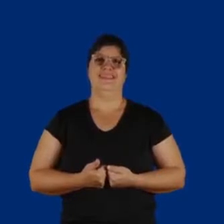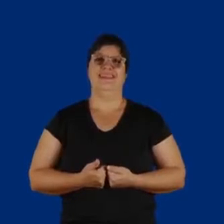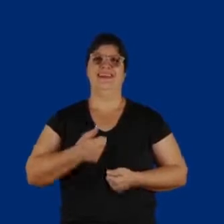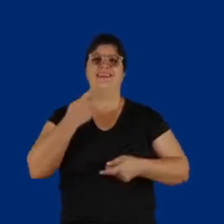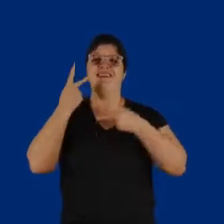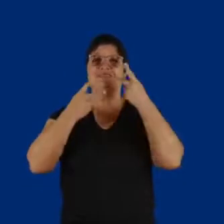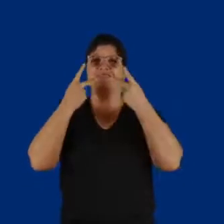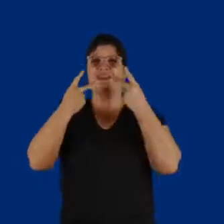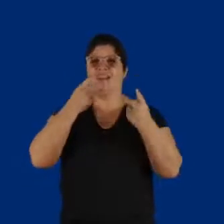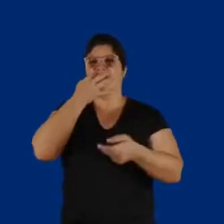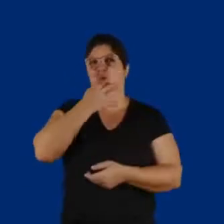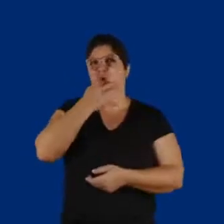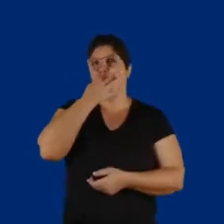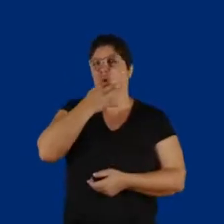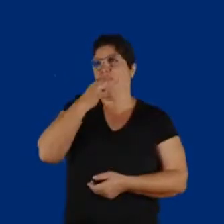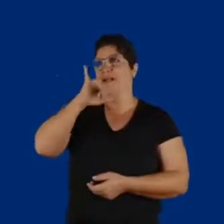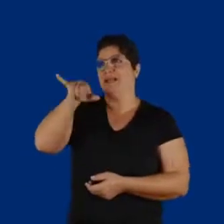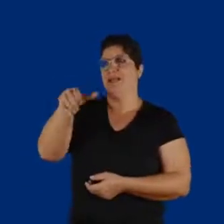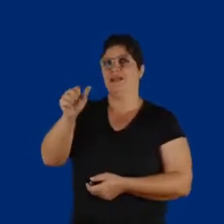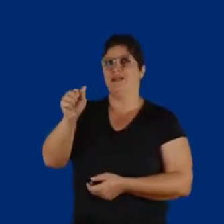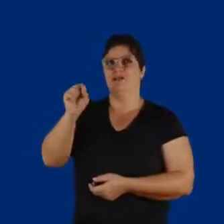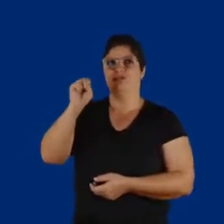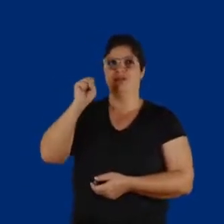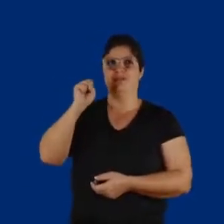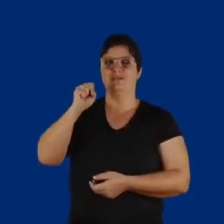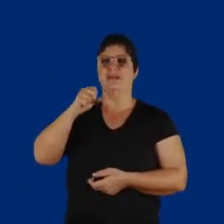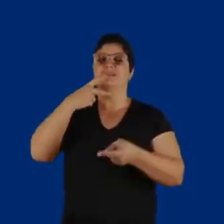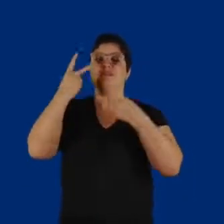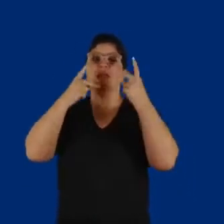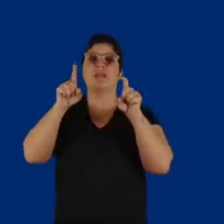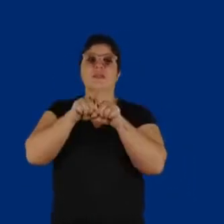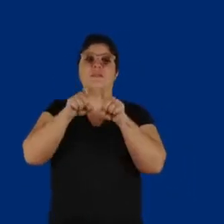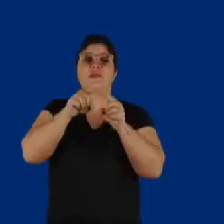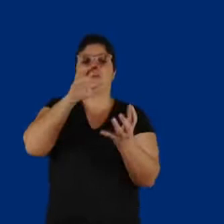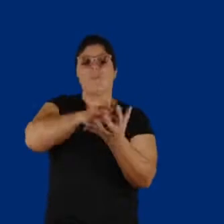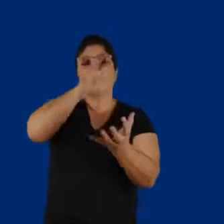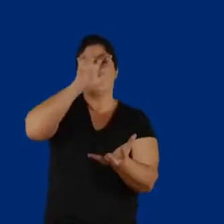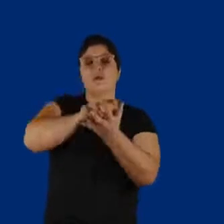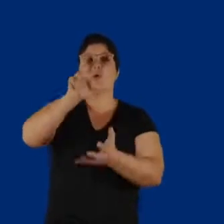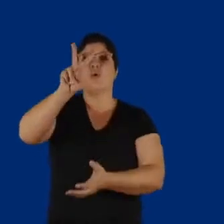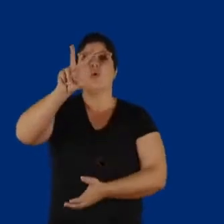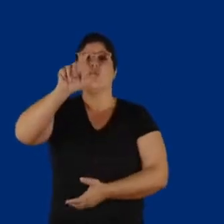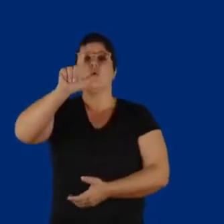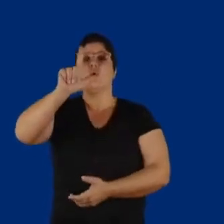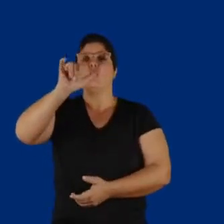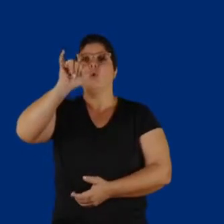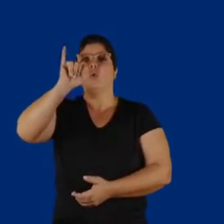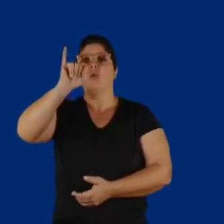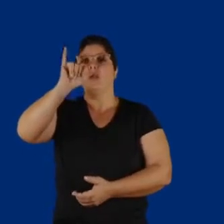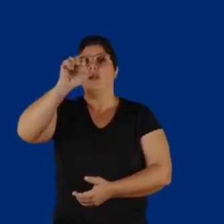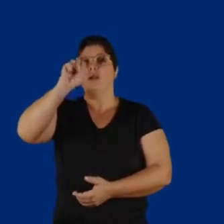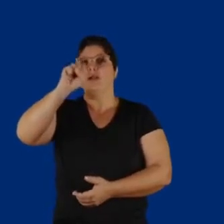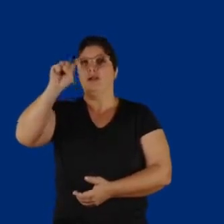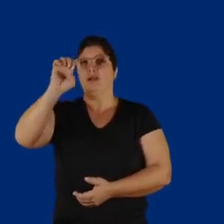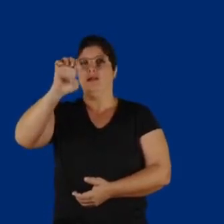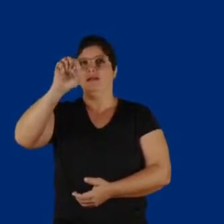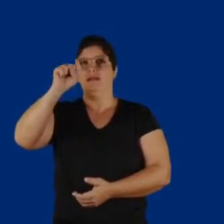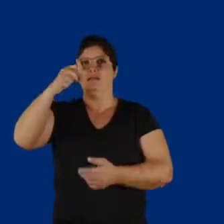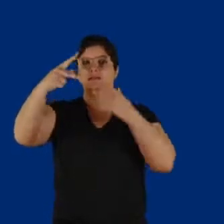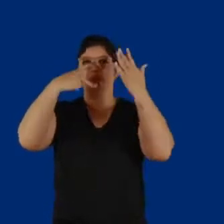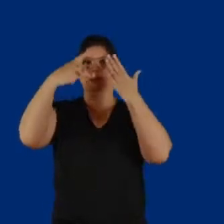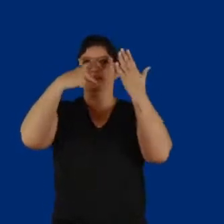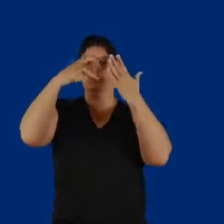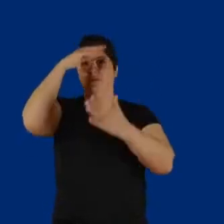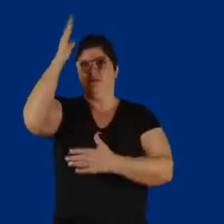Jesuan, e lembrar também do Ulisses Pernambucano, né, que foi um psiquiatra brasileiro, originado em